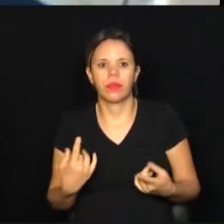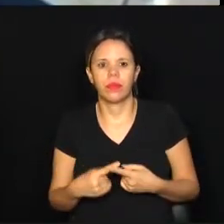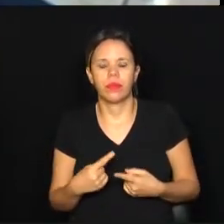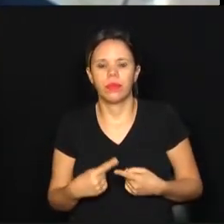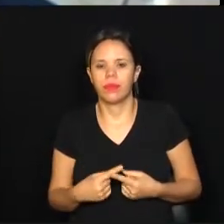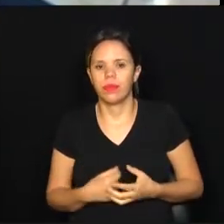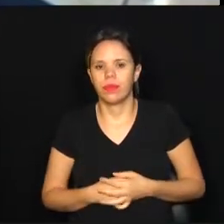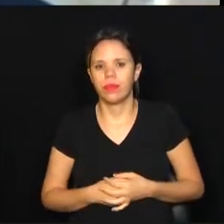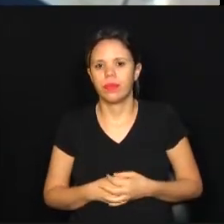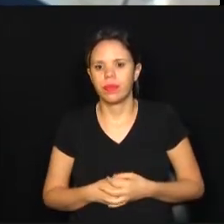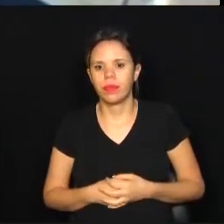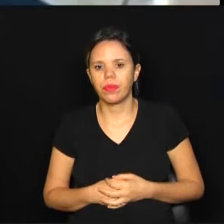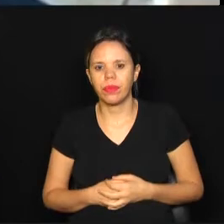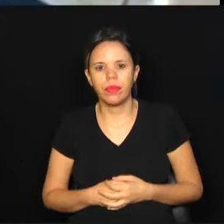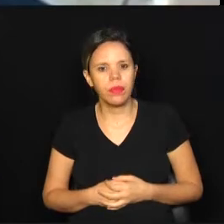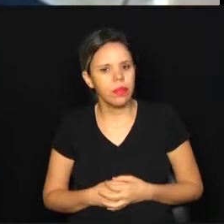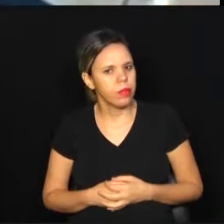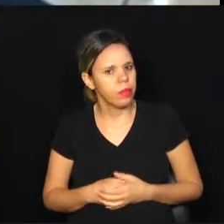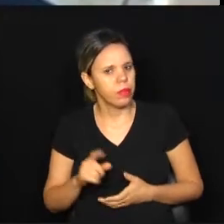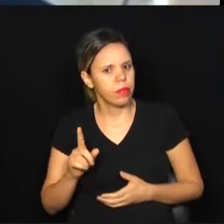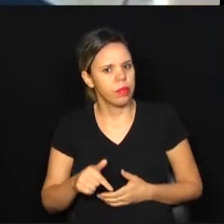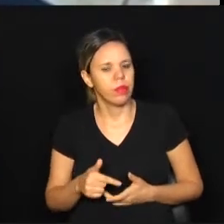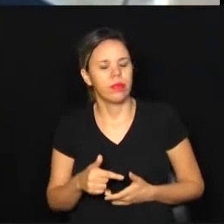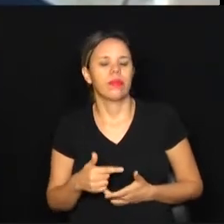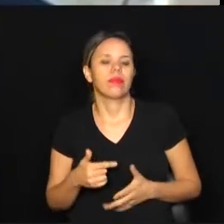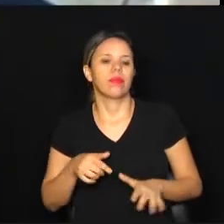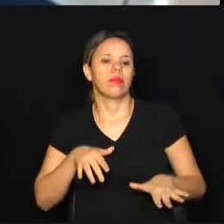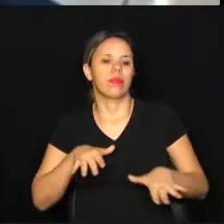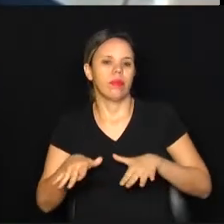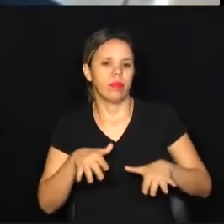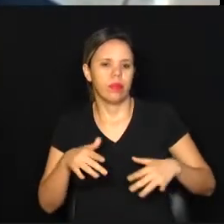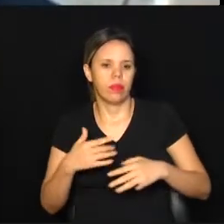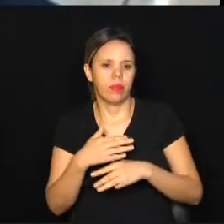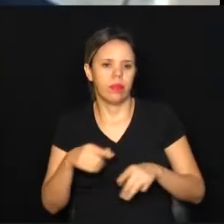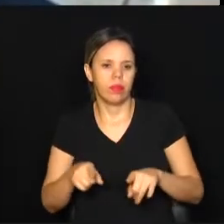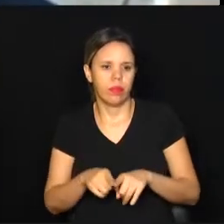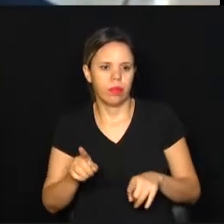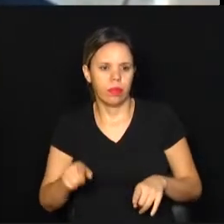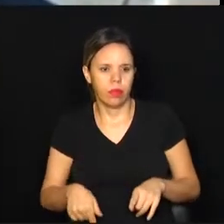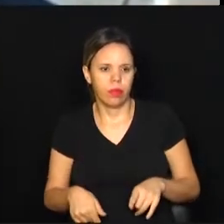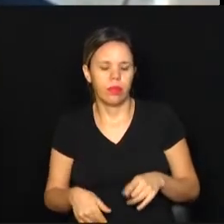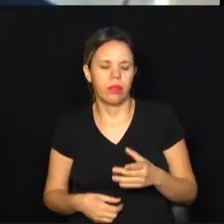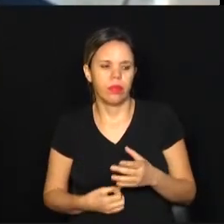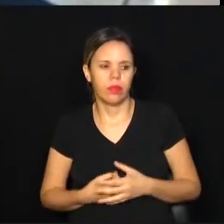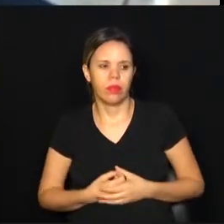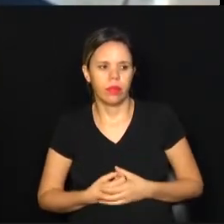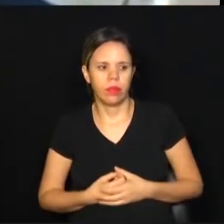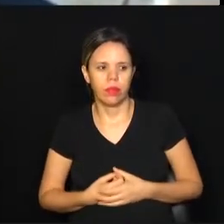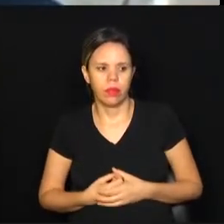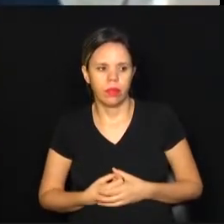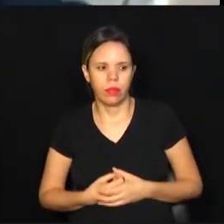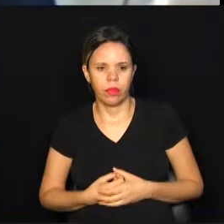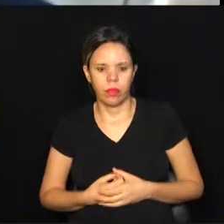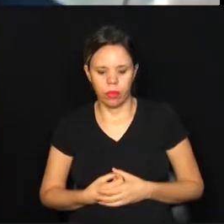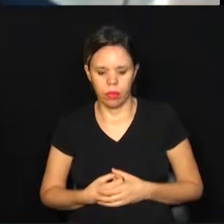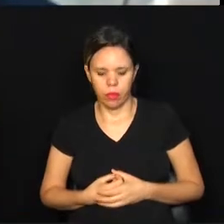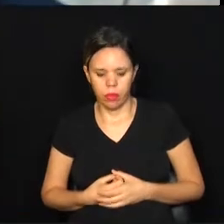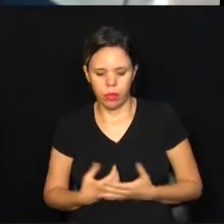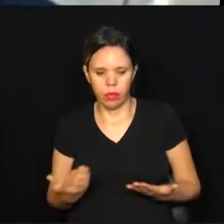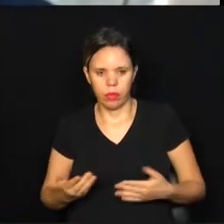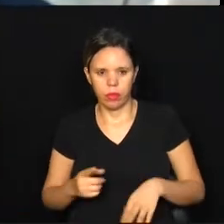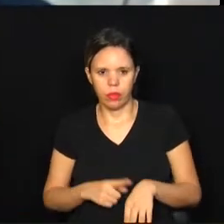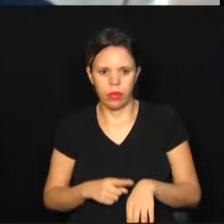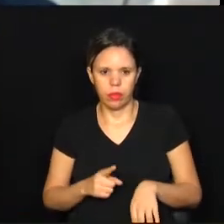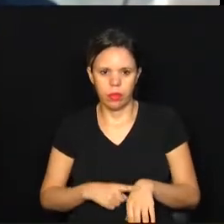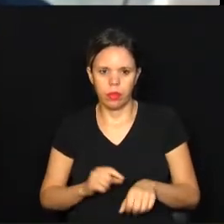porque, embora essa questão da mobilidade, ela acaba nesse momento aqui